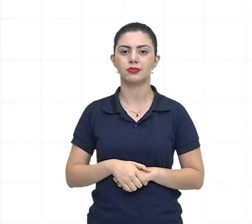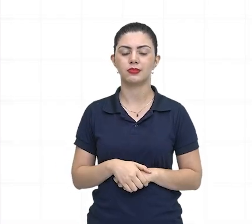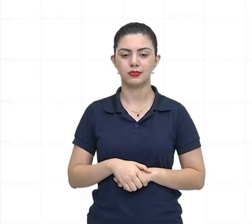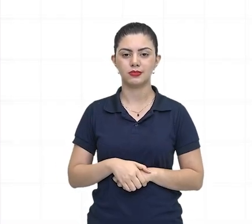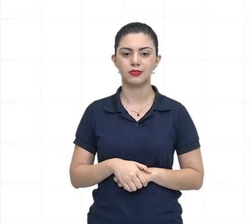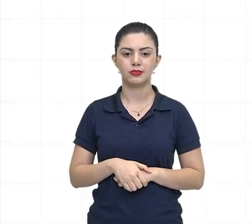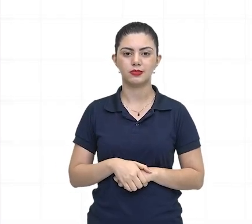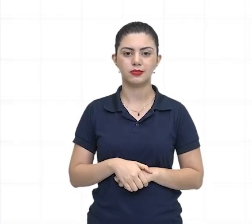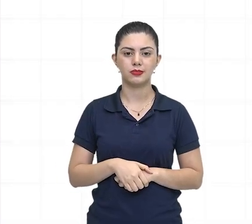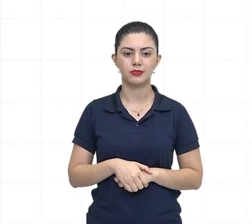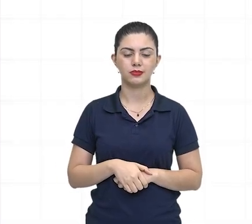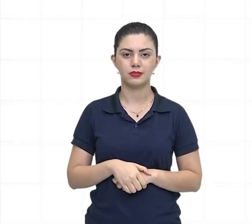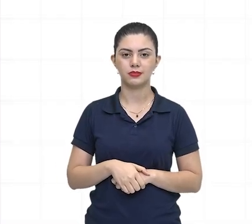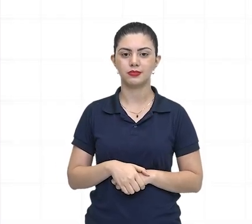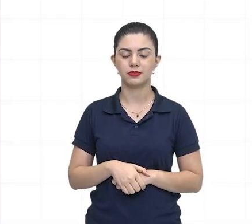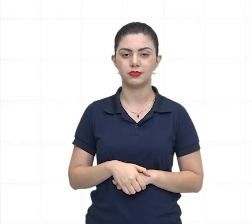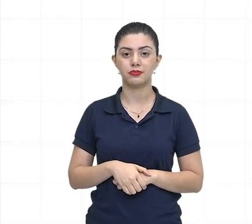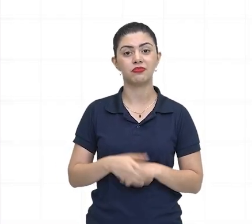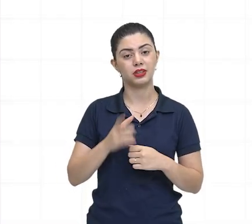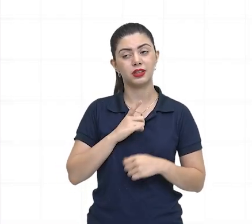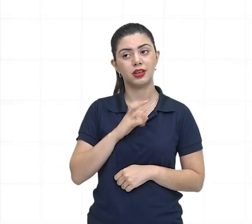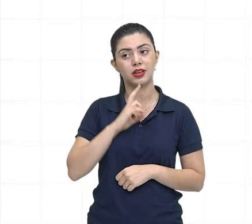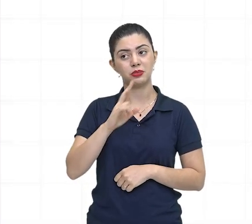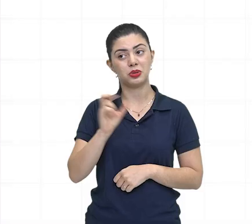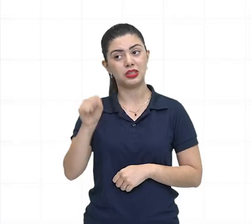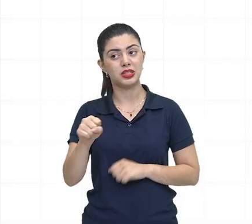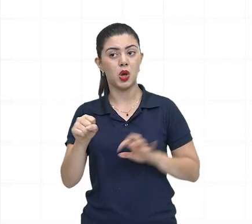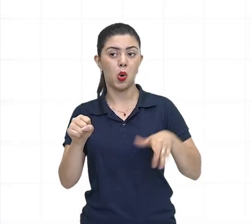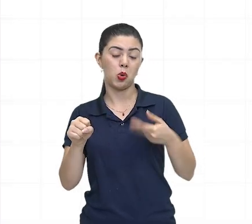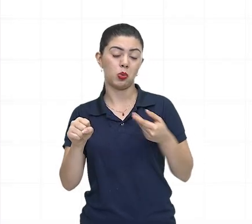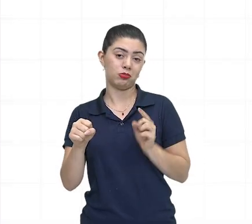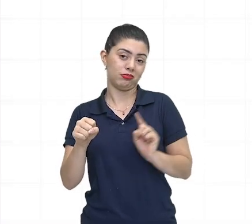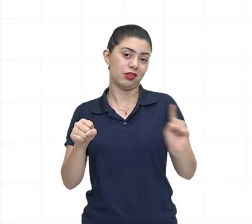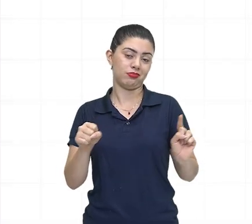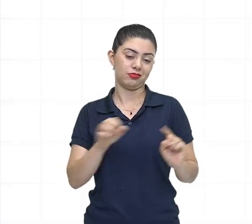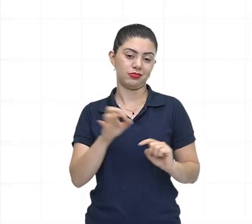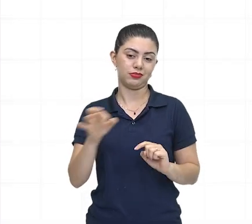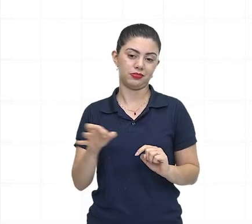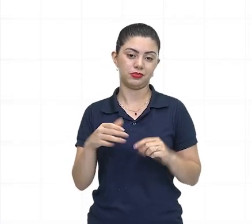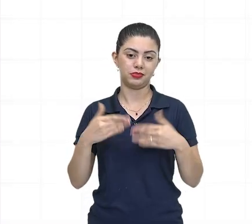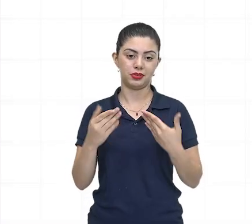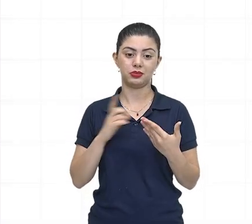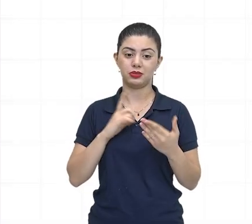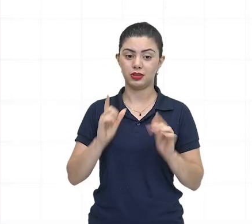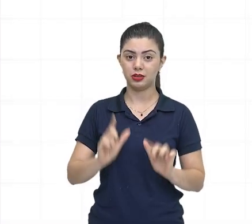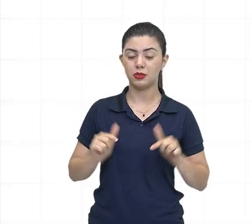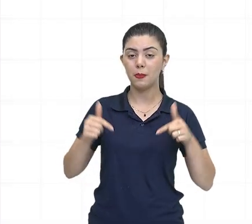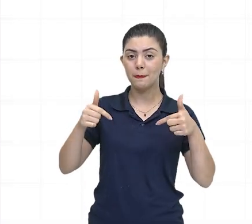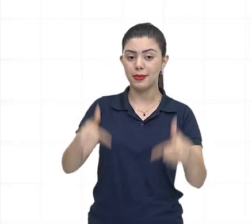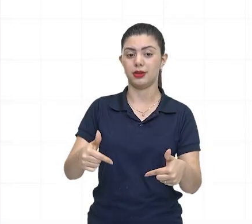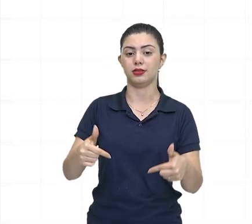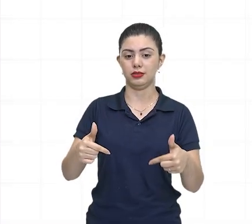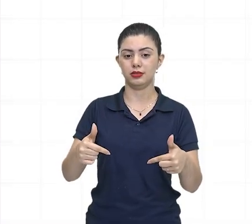à tomada de decisão, sim ou não. Beleza? E aí, em ação dentro